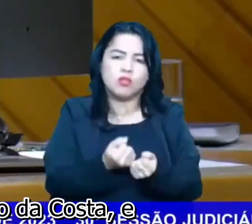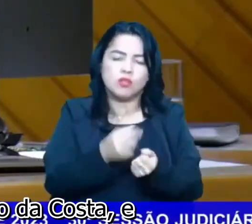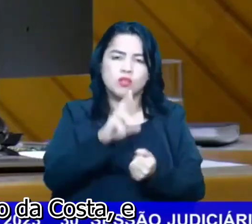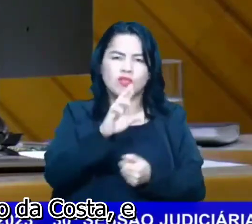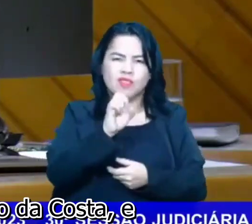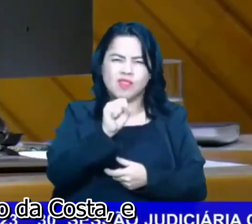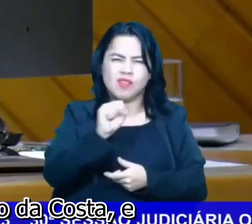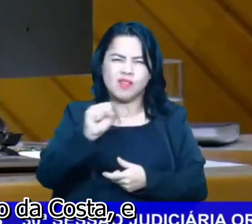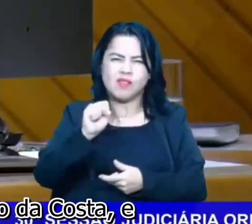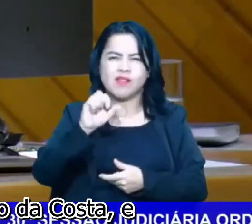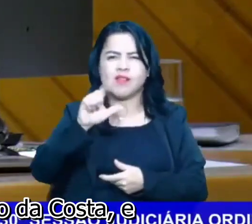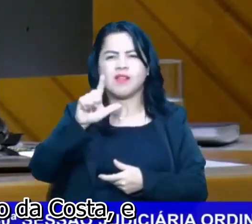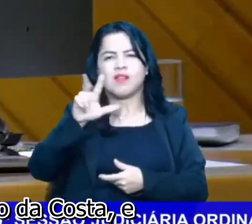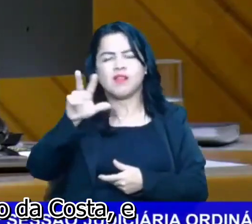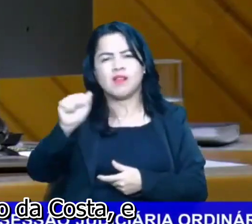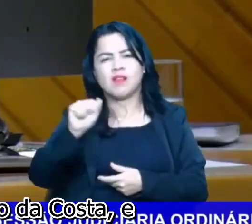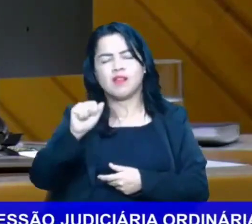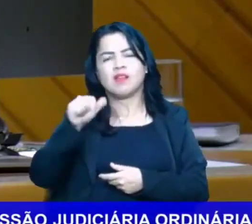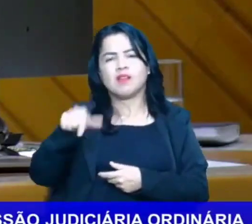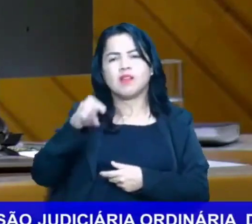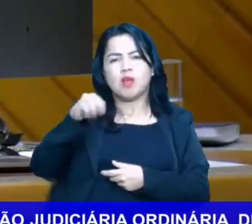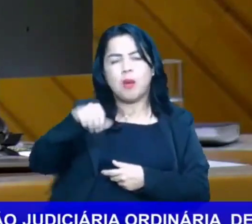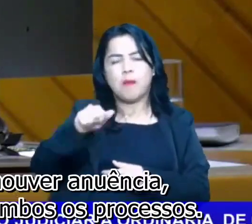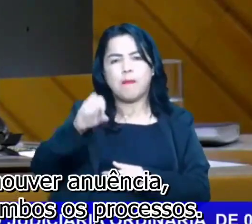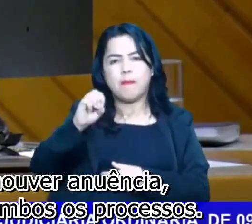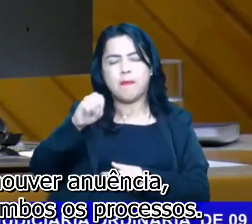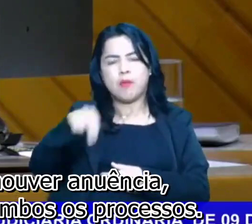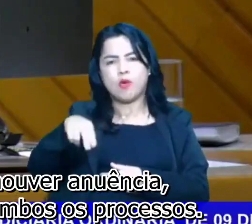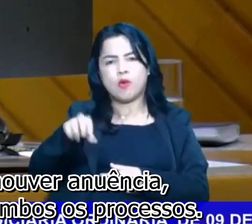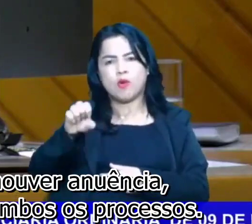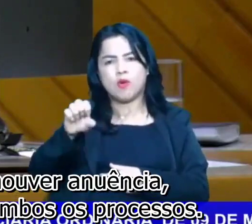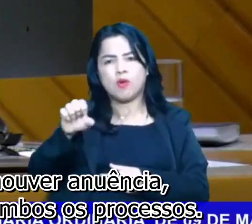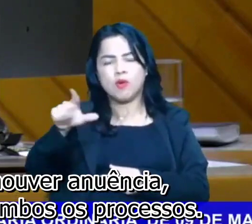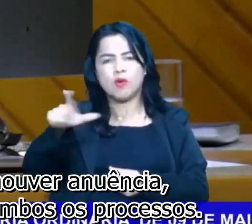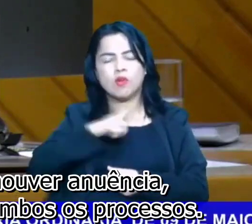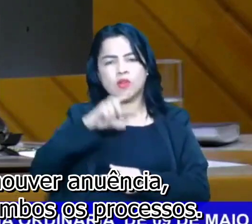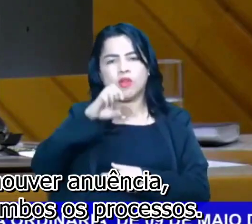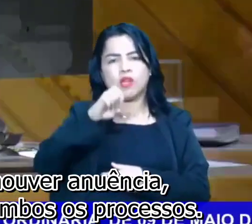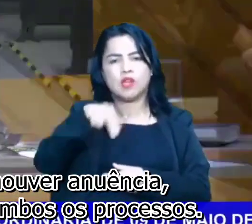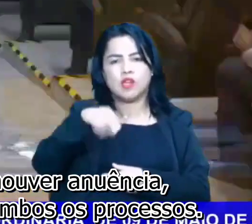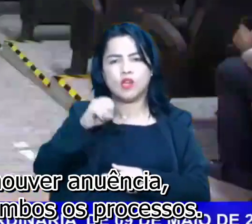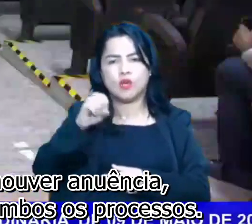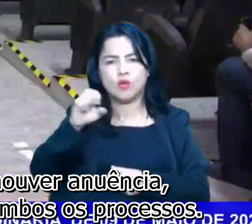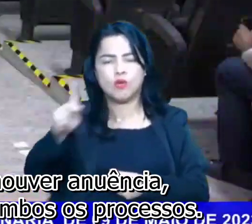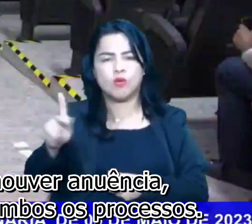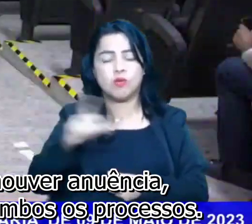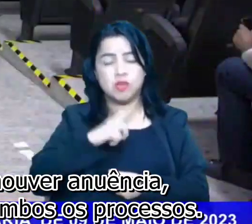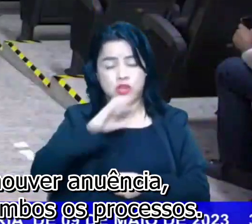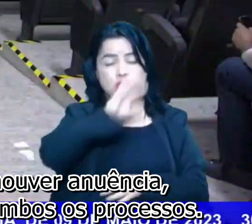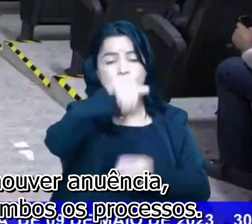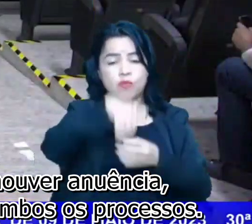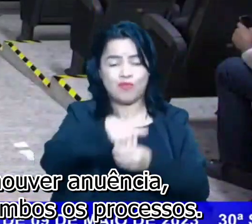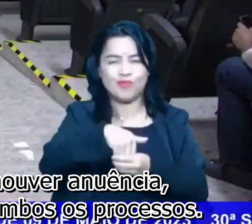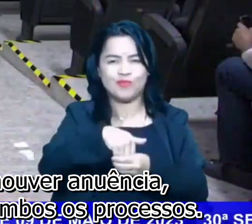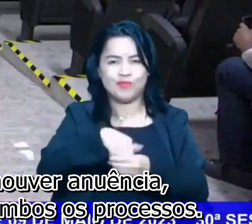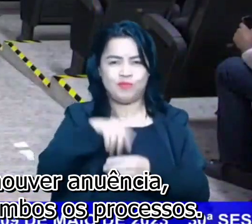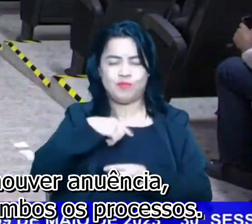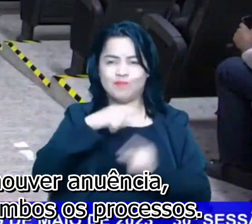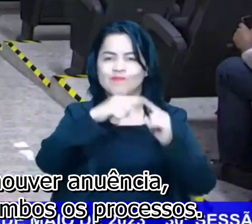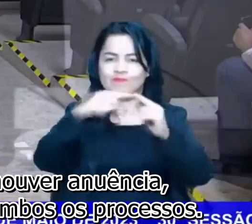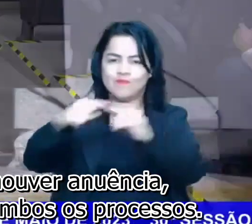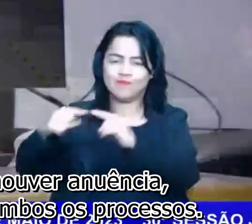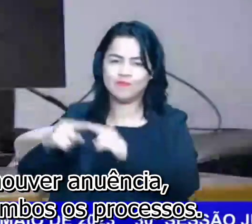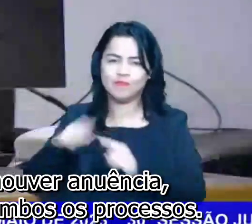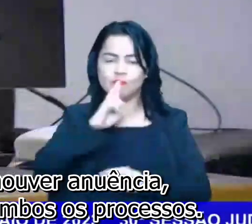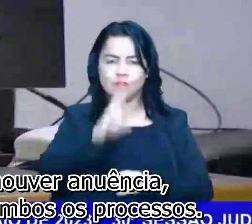com ressalva das contas de Manuel Maria Reinaldo da Costa e de Enoque Ferreira Palmeirinha, como voto. Se não houver anuência, declaro o